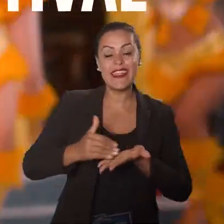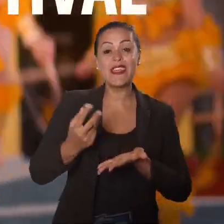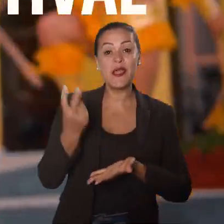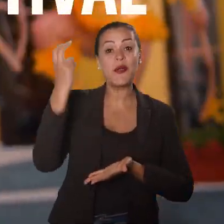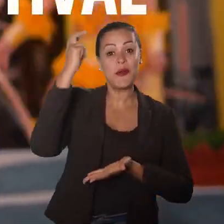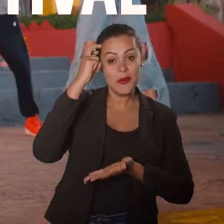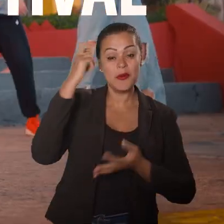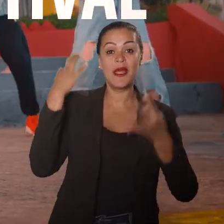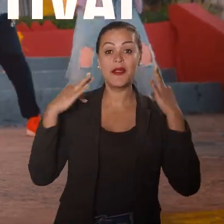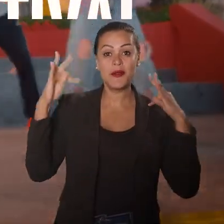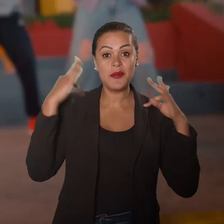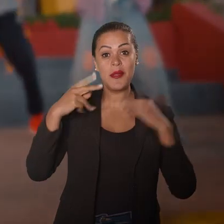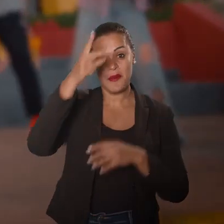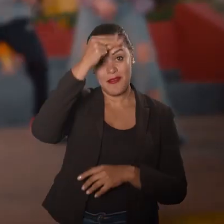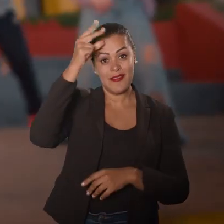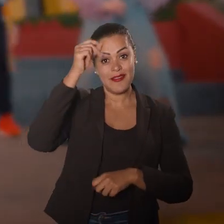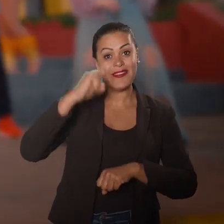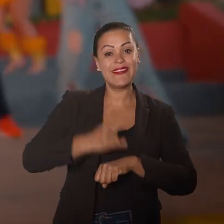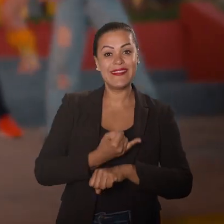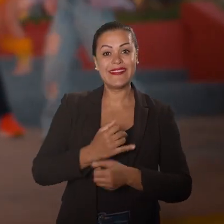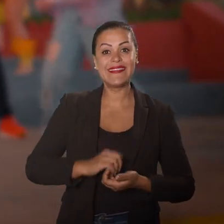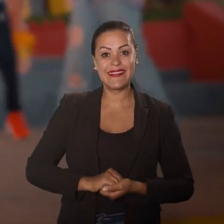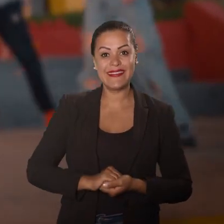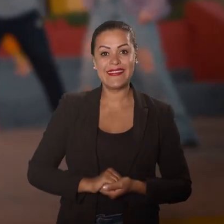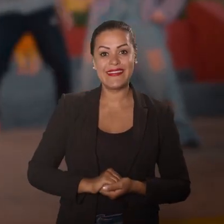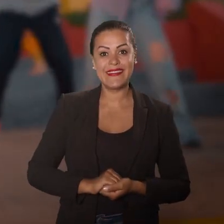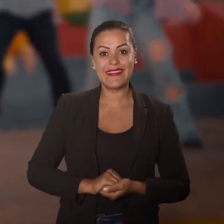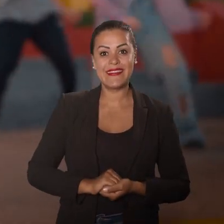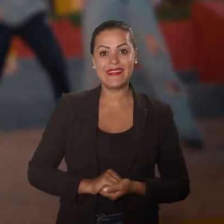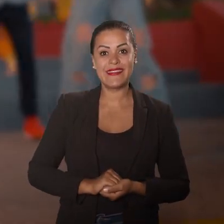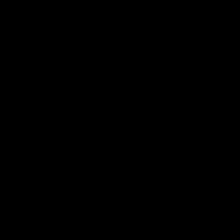dança acontecer. Secretaria de Cultura e Turismo da Prefeitura de Joinville.